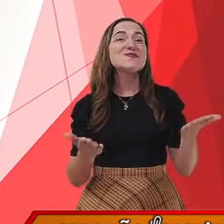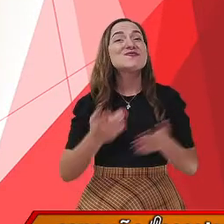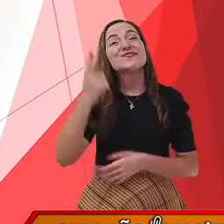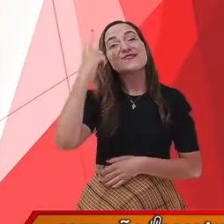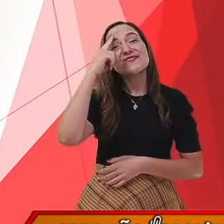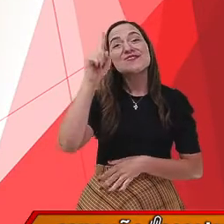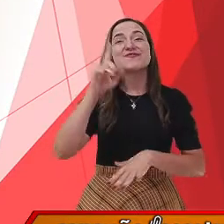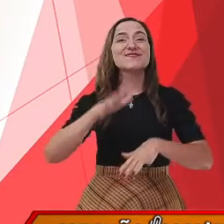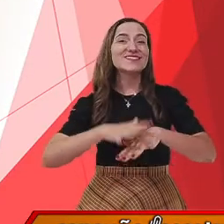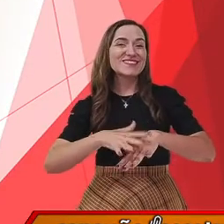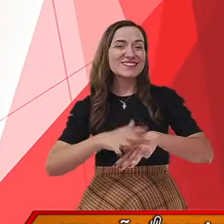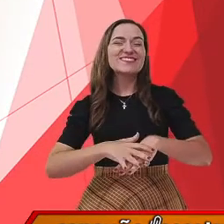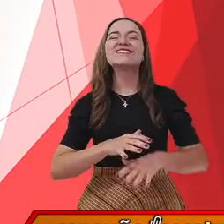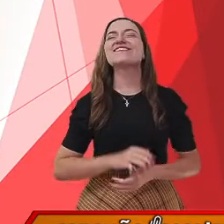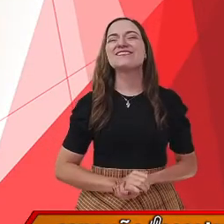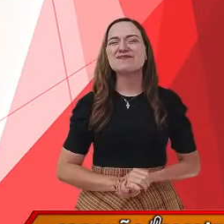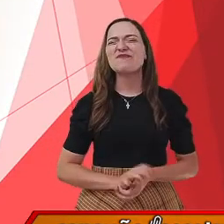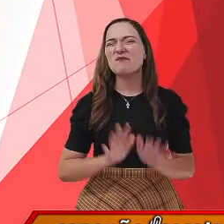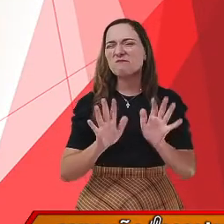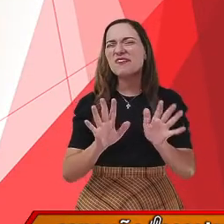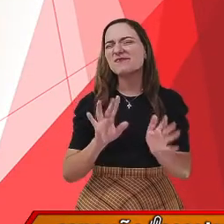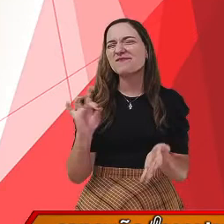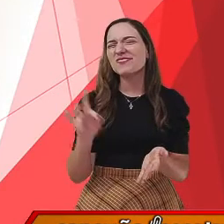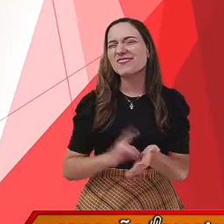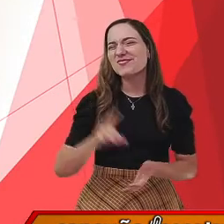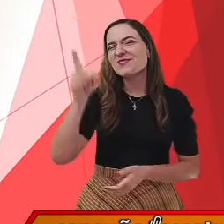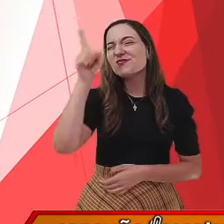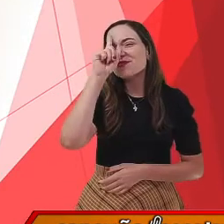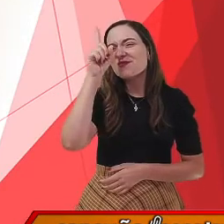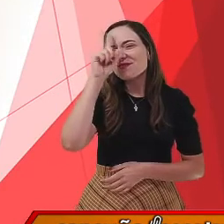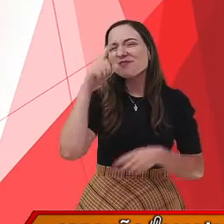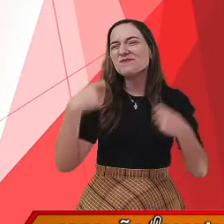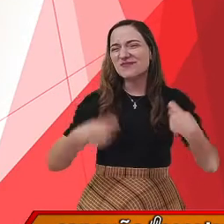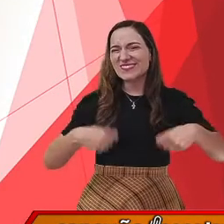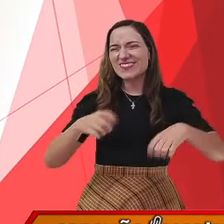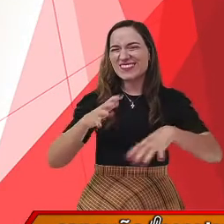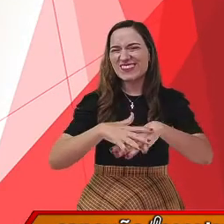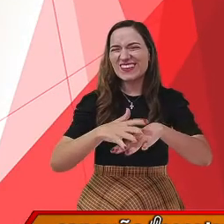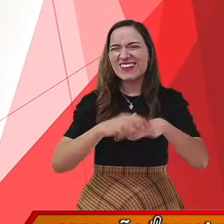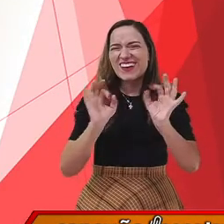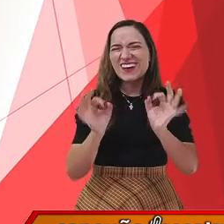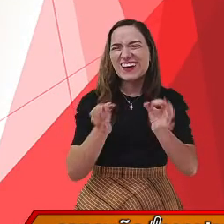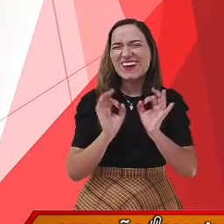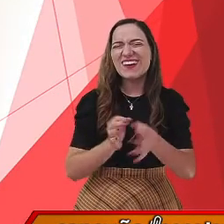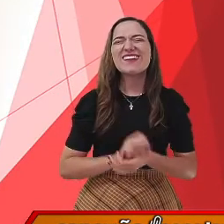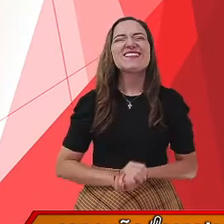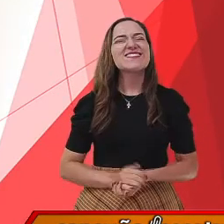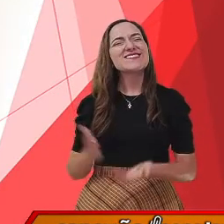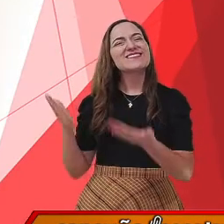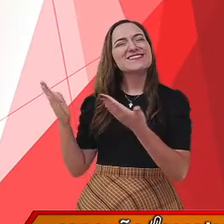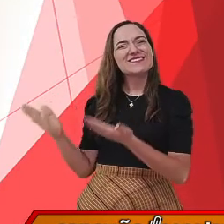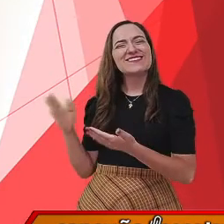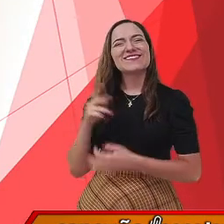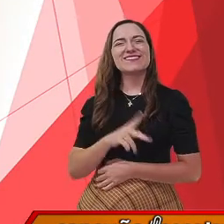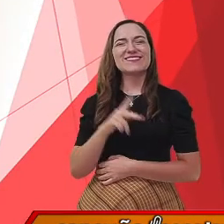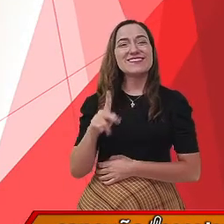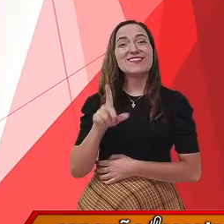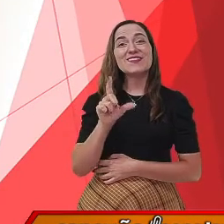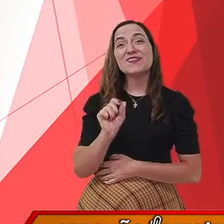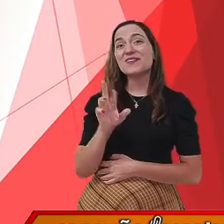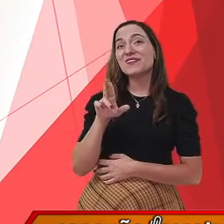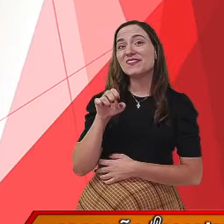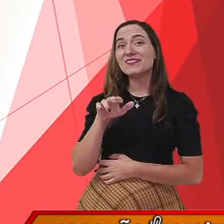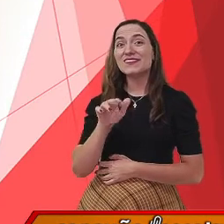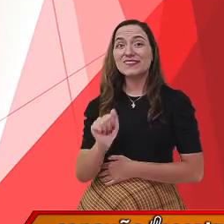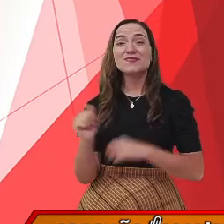dia de matemática. Na verdade, todo dia é dia de matemática. Eu sou a professora Lorena